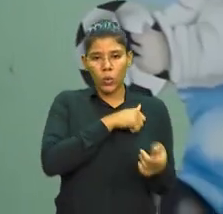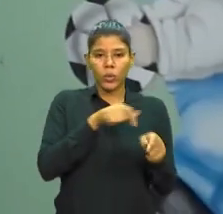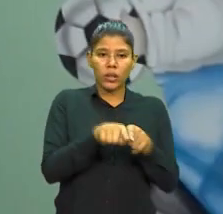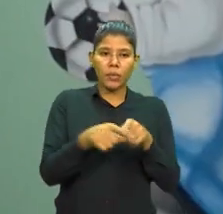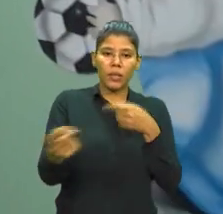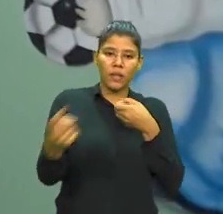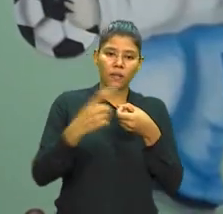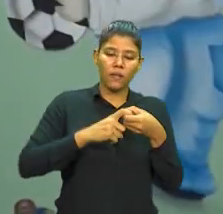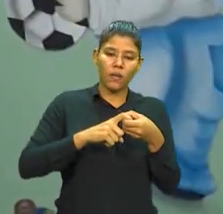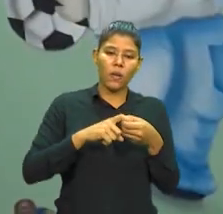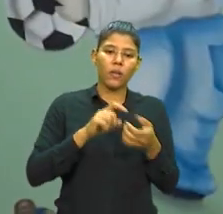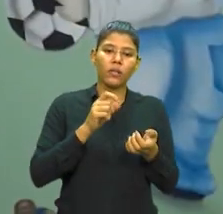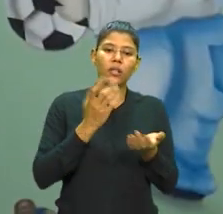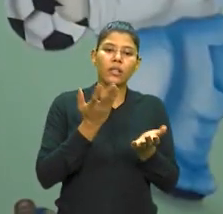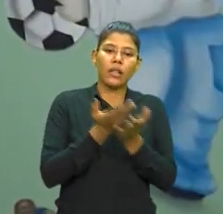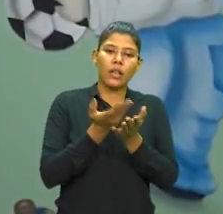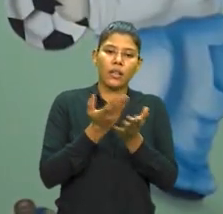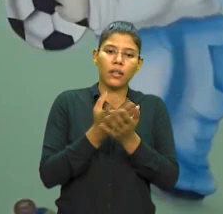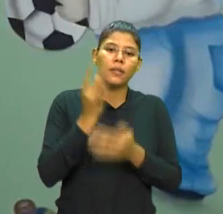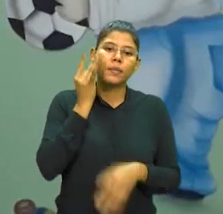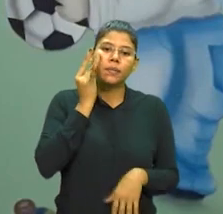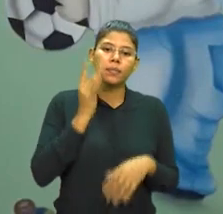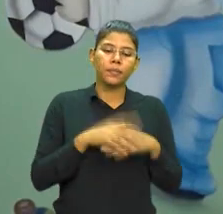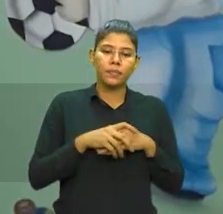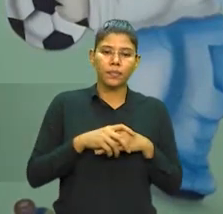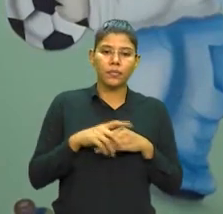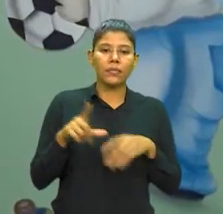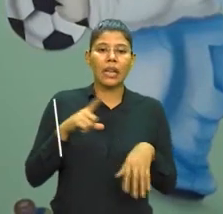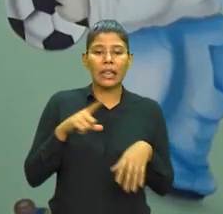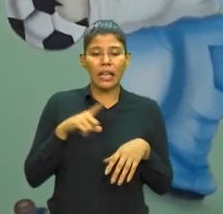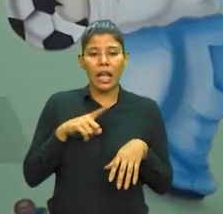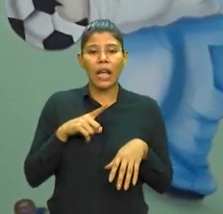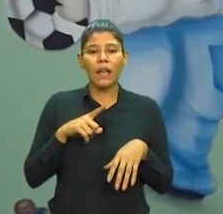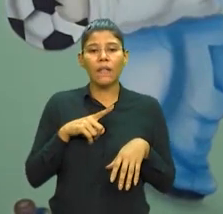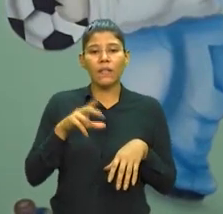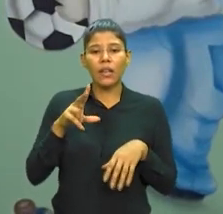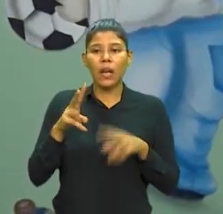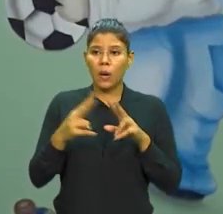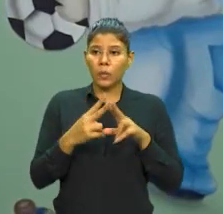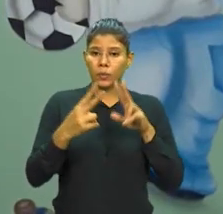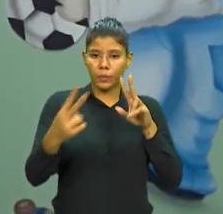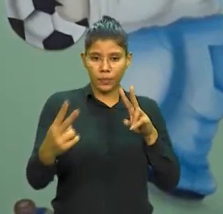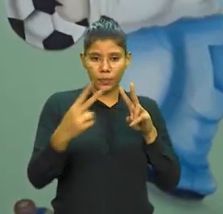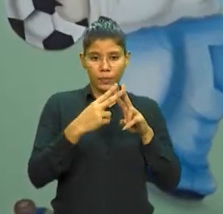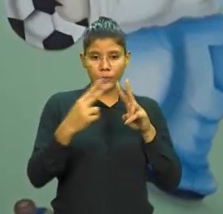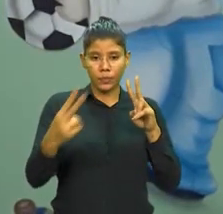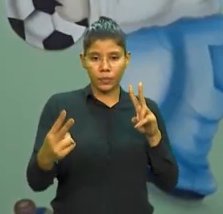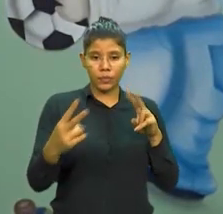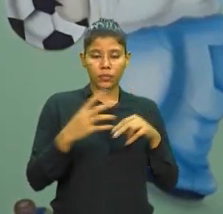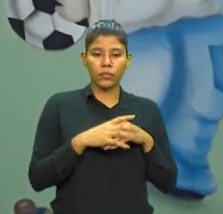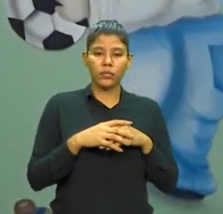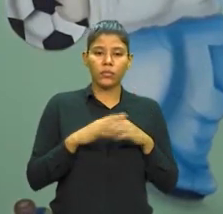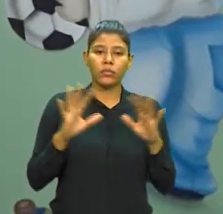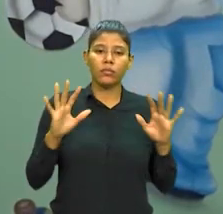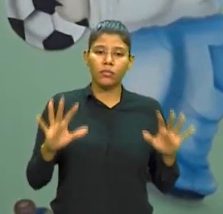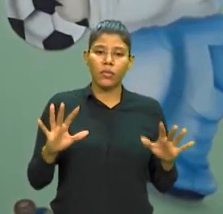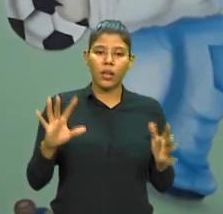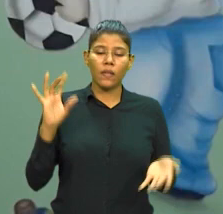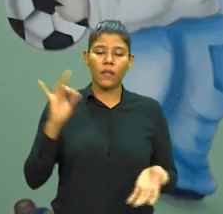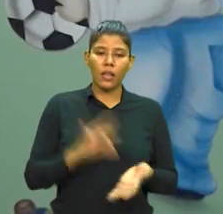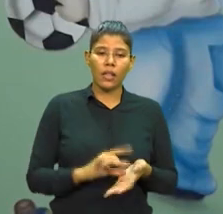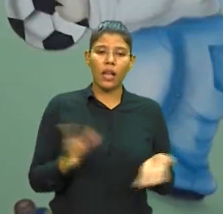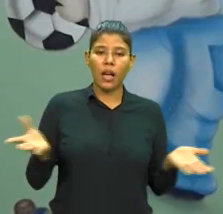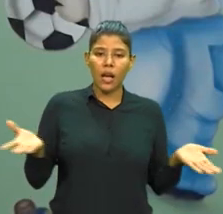aulas presenciais houve uma certa continuidade por Por meios digitais e que com certeza será agora